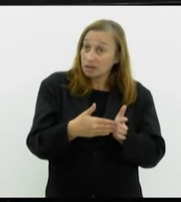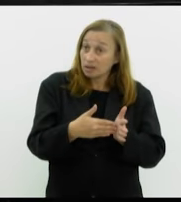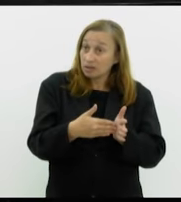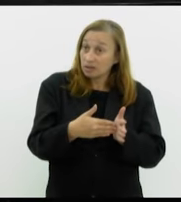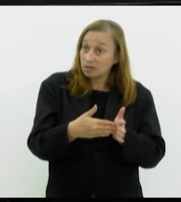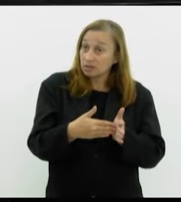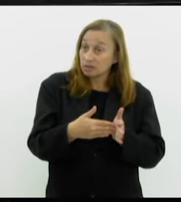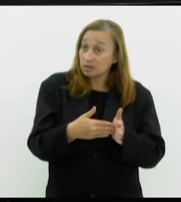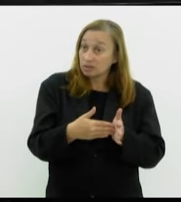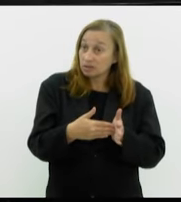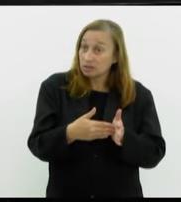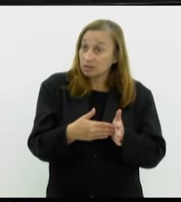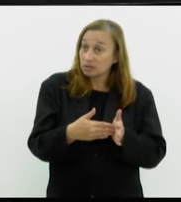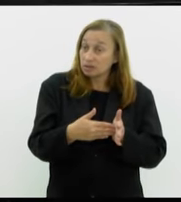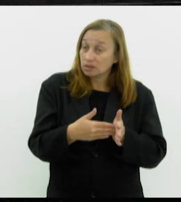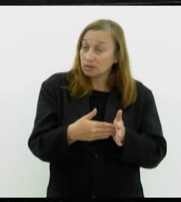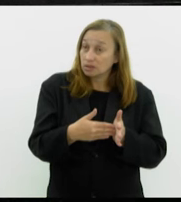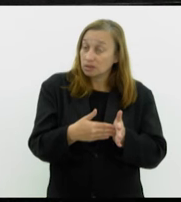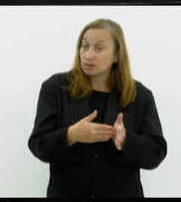Até mesmo